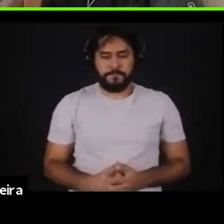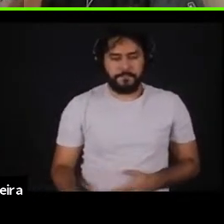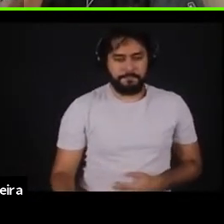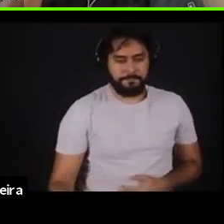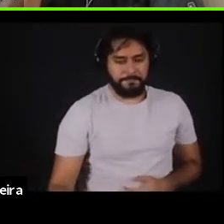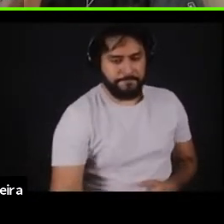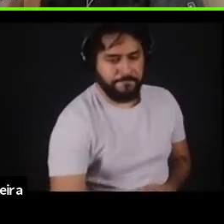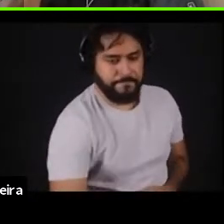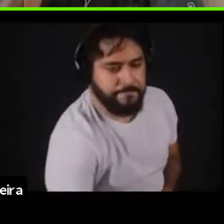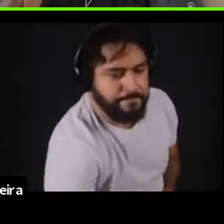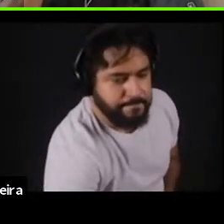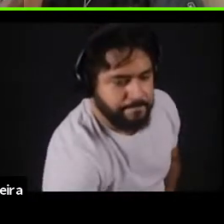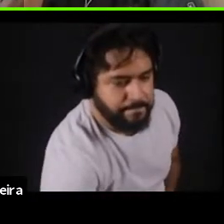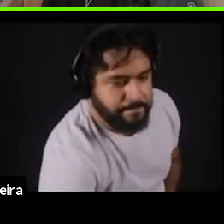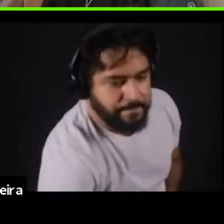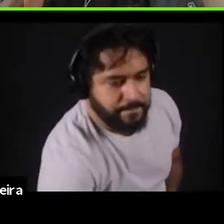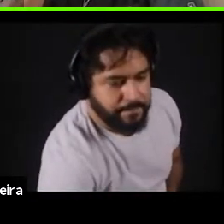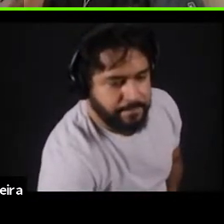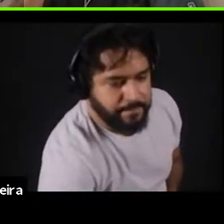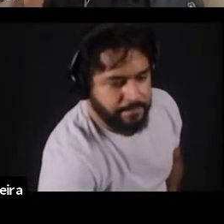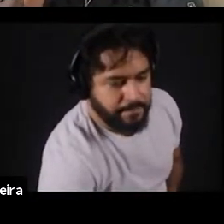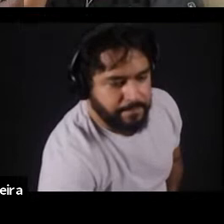nesse lugar. Ótimo. Nesse lugar. Ótimo.